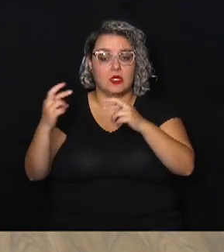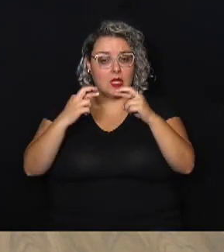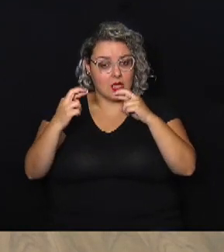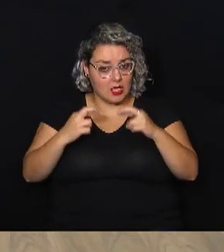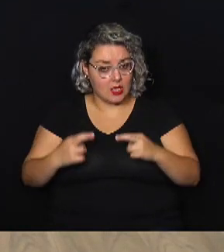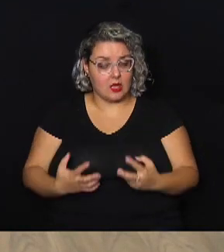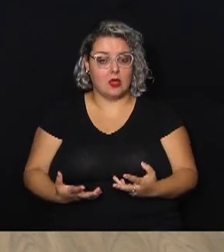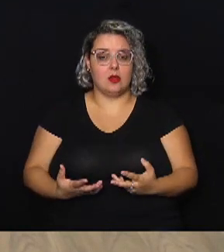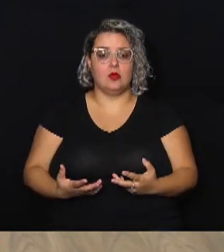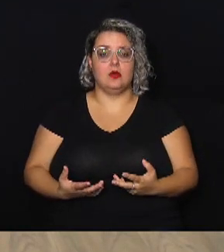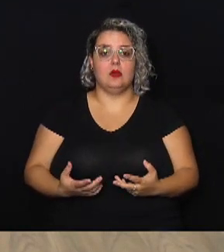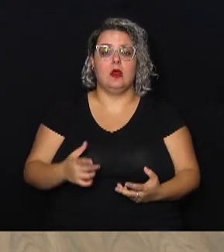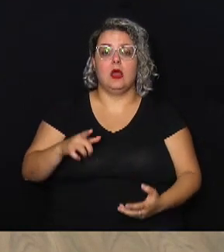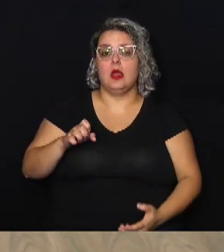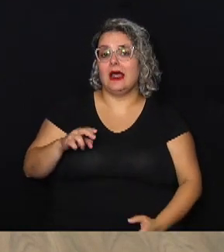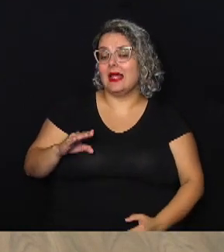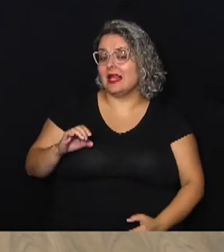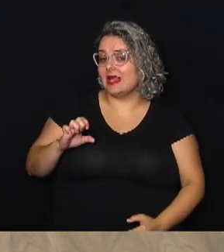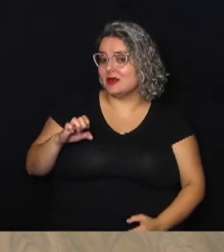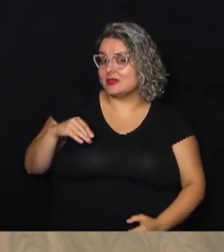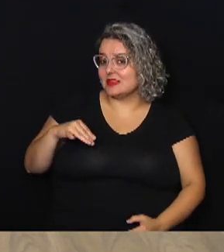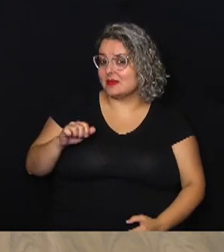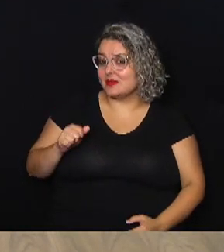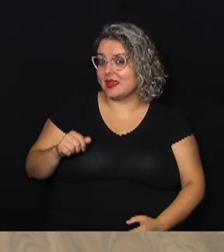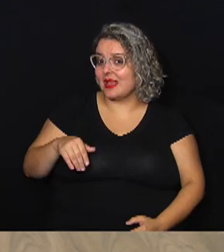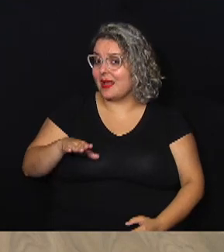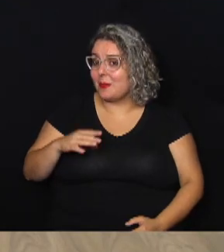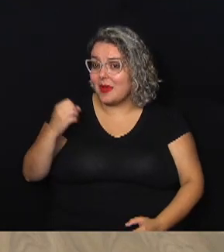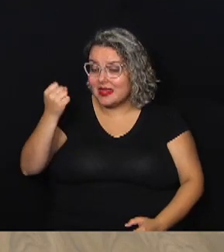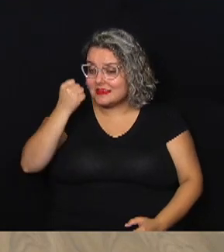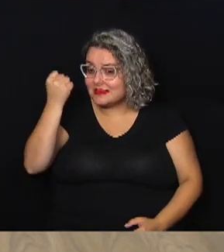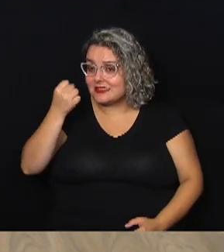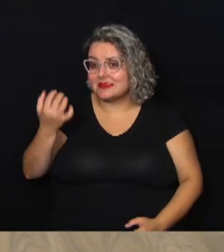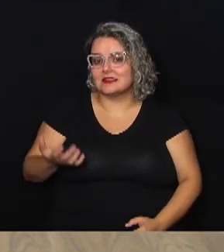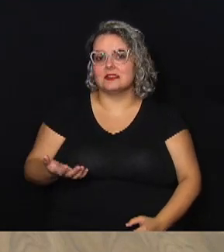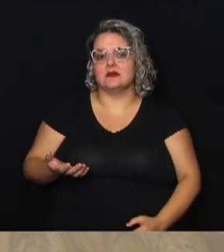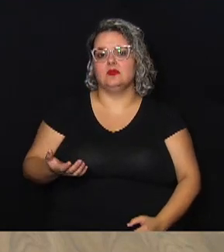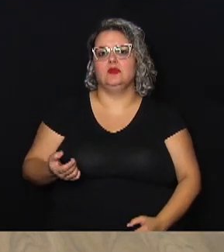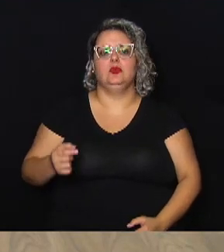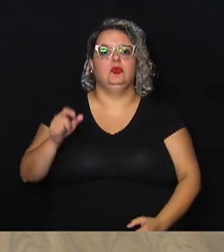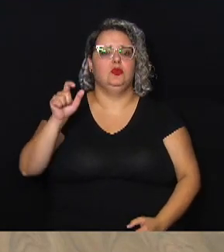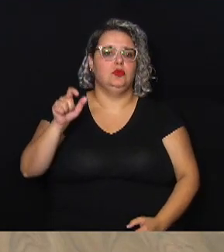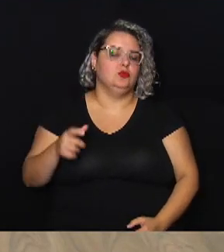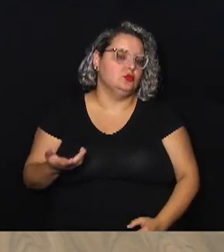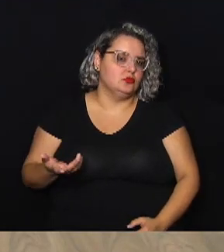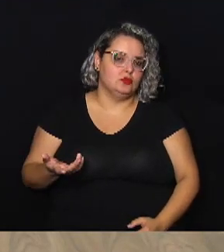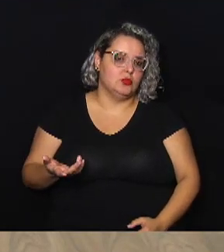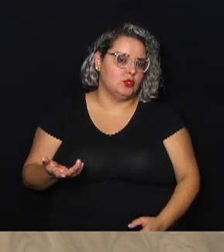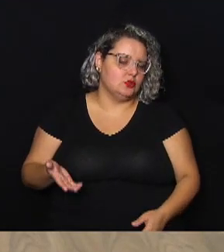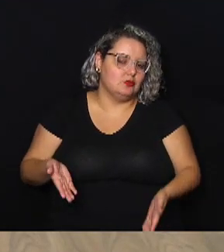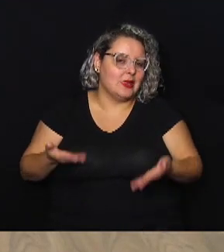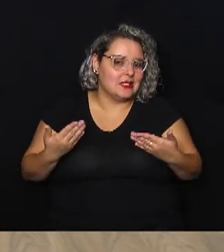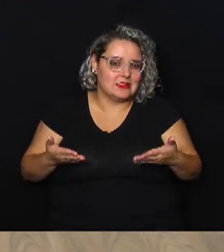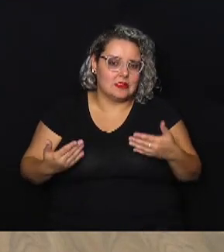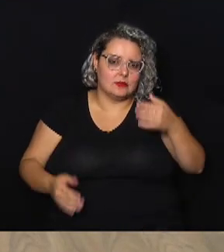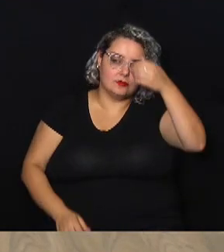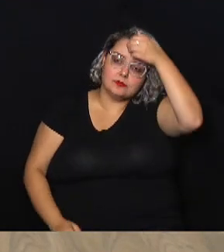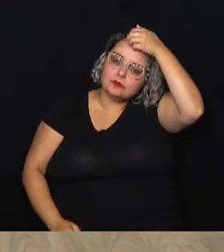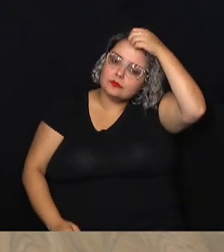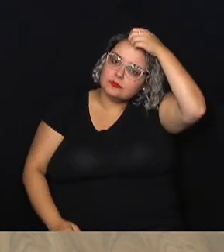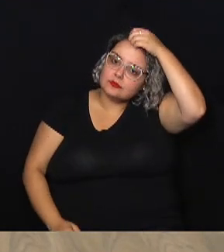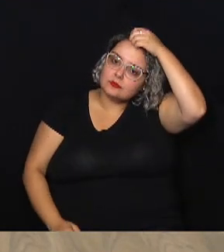a leucemia? Tem uma que assim que seja a mais grave, assim, e uma que seja de forma mais leve? Normalmente